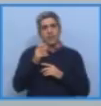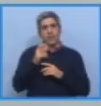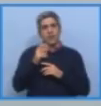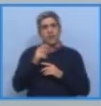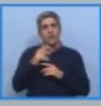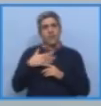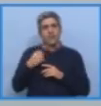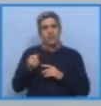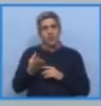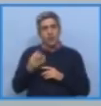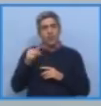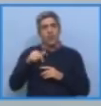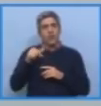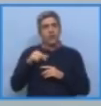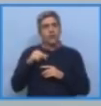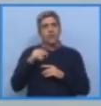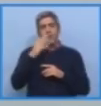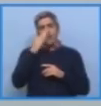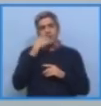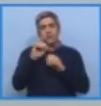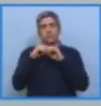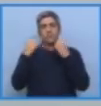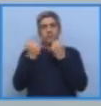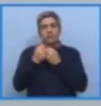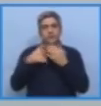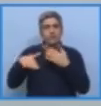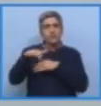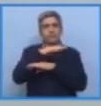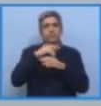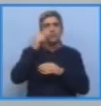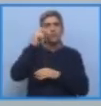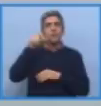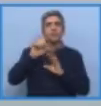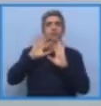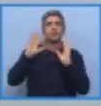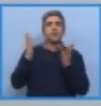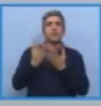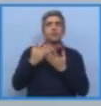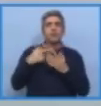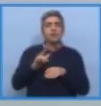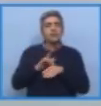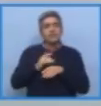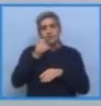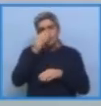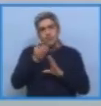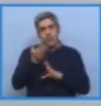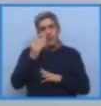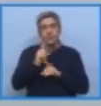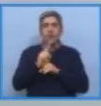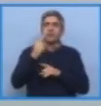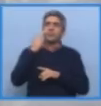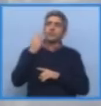relação à misericórdia, hoje em dia parece que a sociedade e o homem em geral têm esta sensibilidade perante o